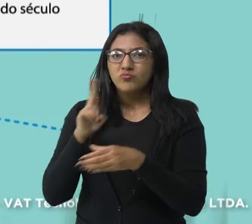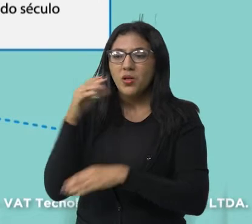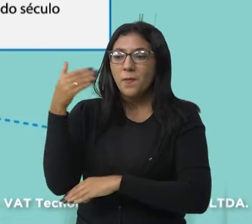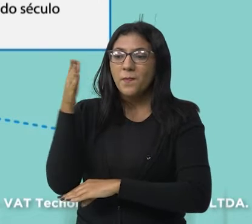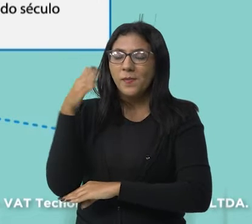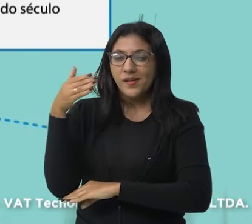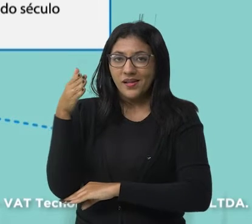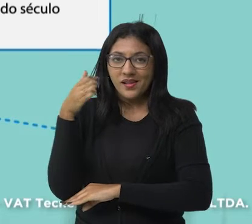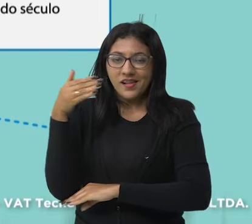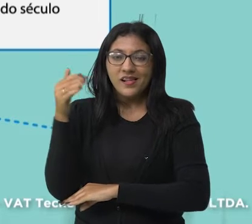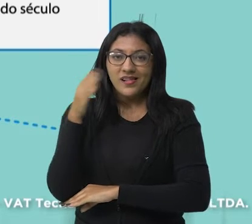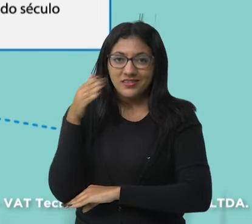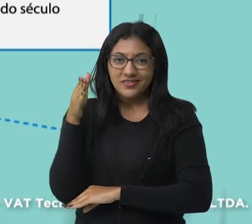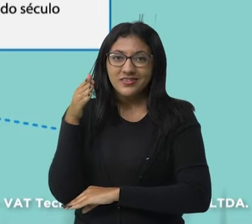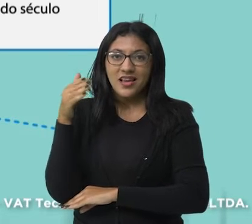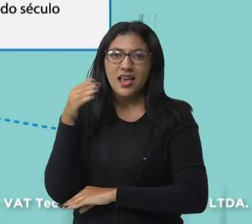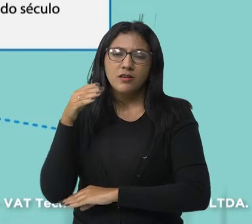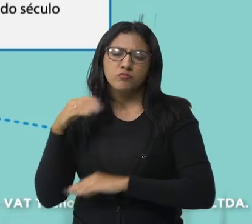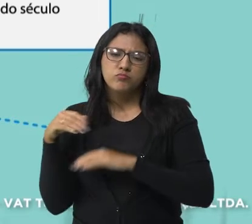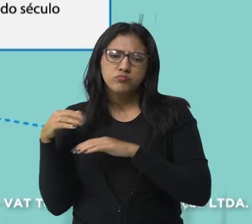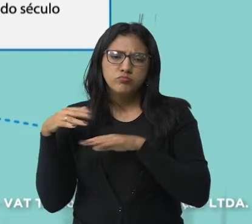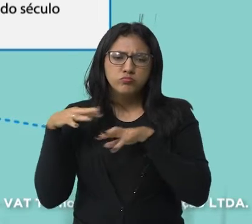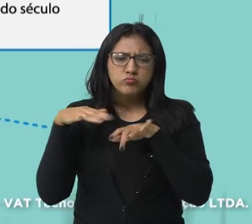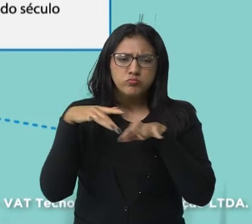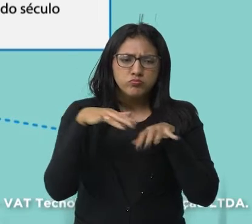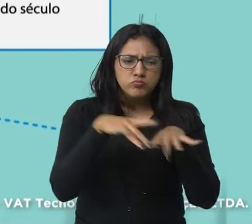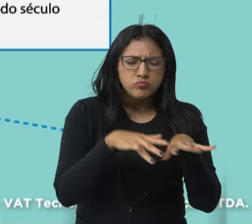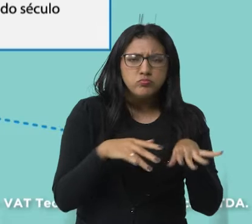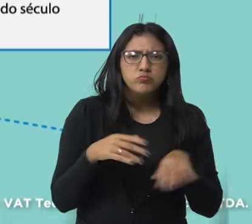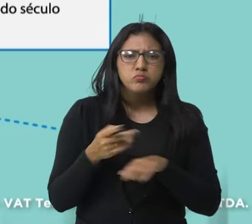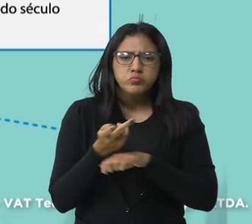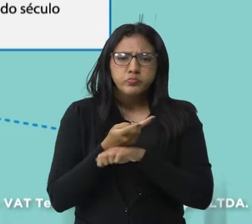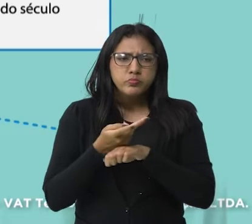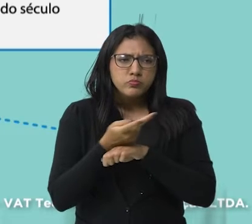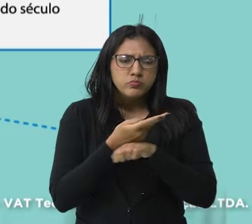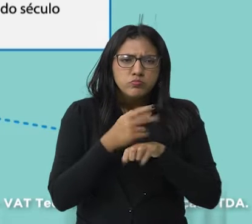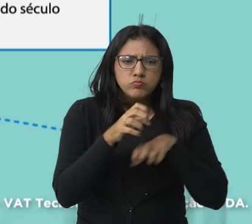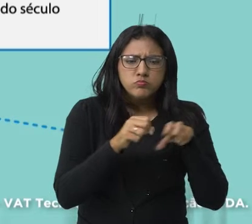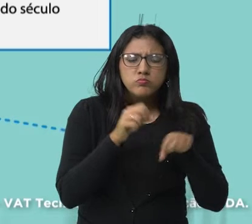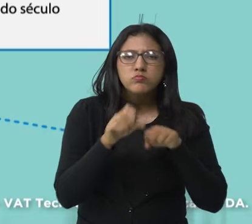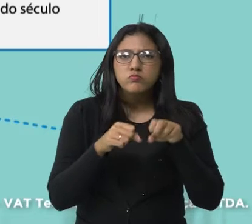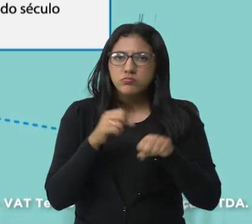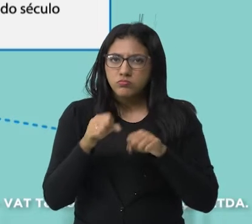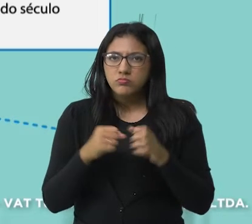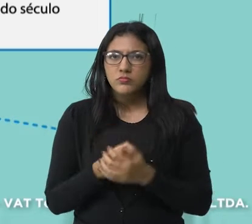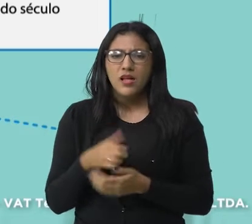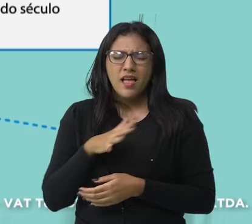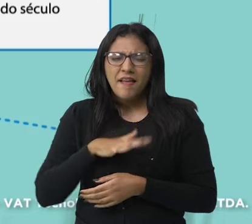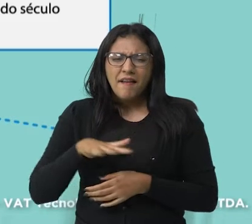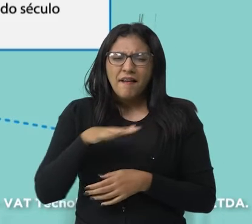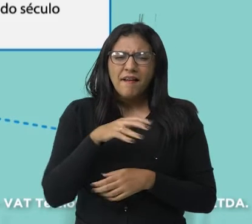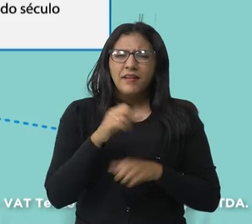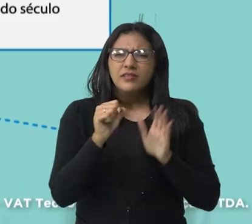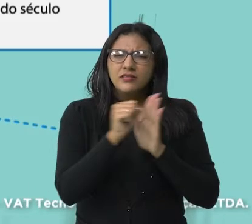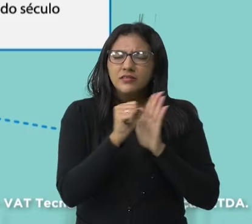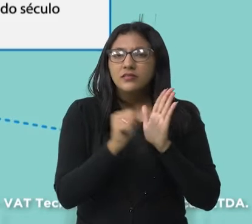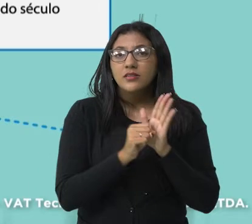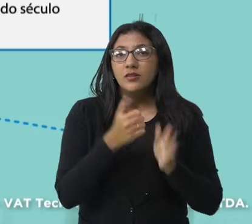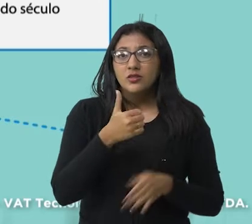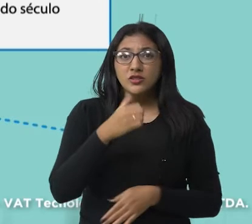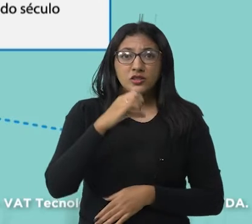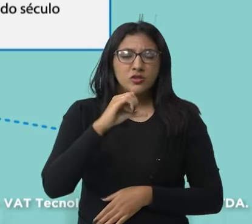à Espanha, ok? E esse território ocupado aí no século XIX, que já pega também a